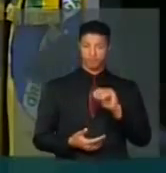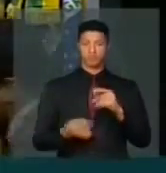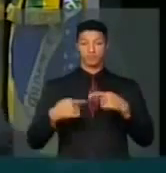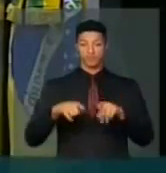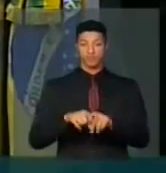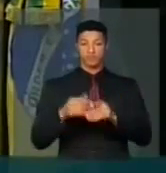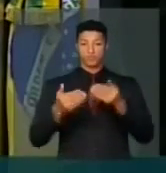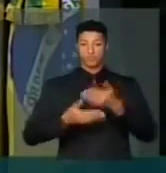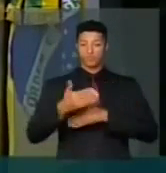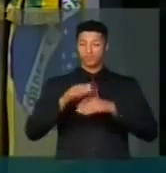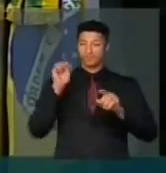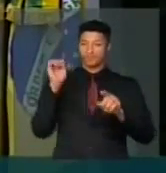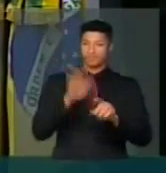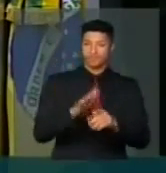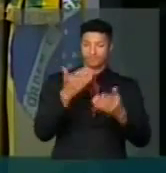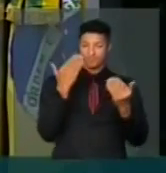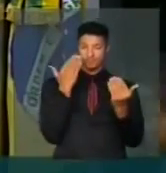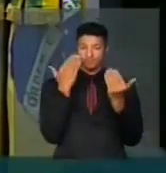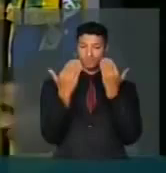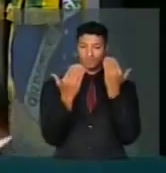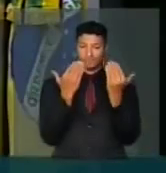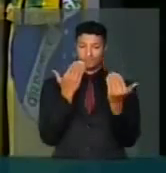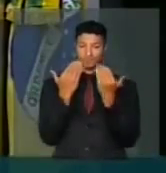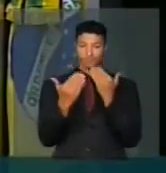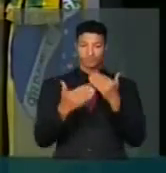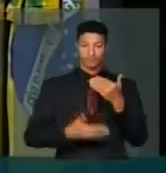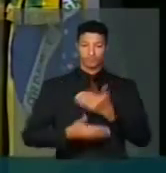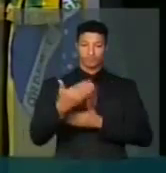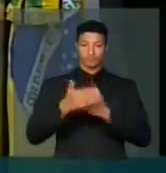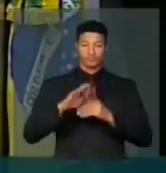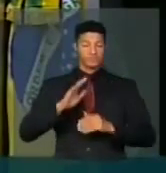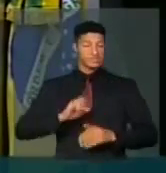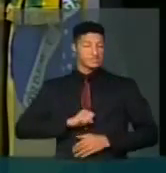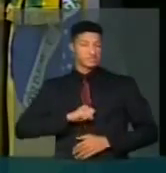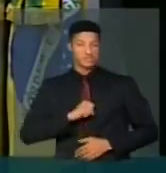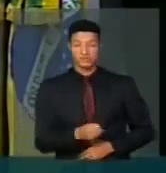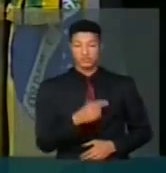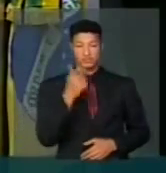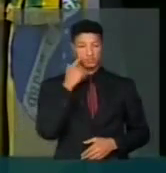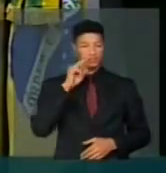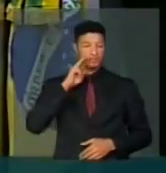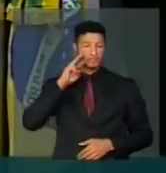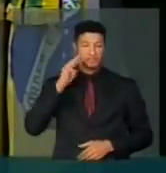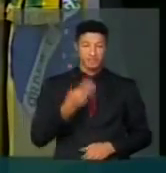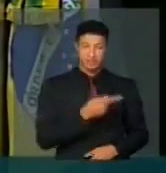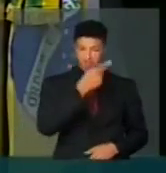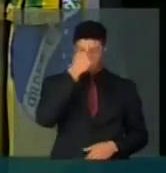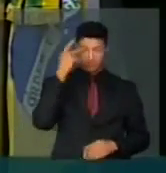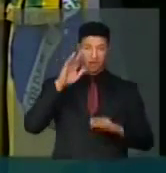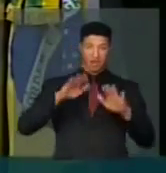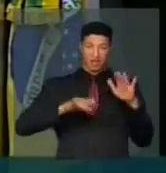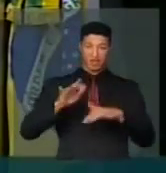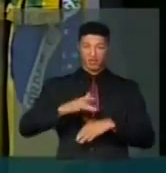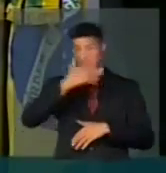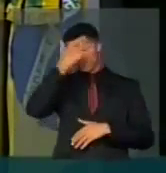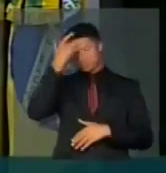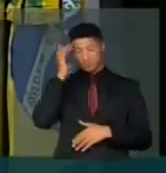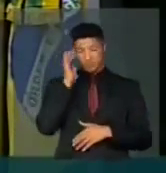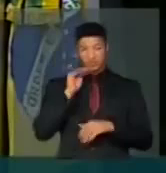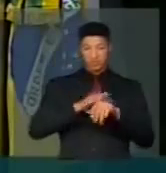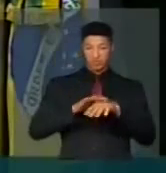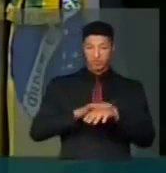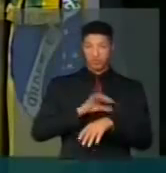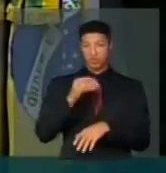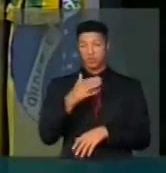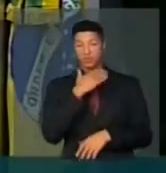então, diante do impacto psicológico, diante do horror que é ver milhares, às vezes, de pessoas